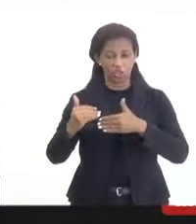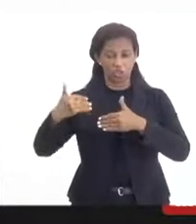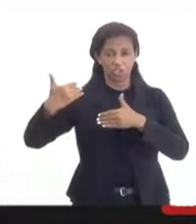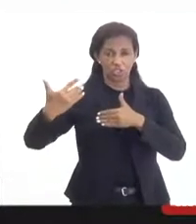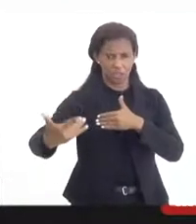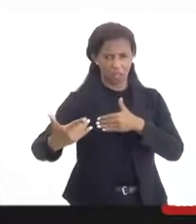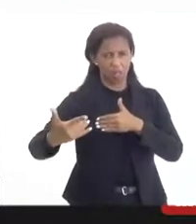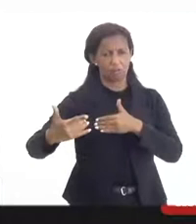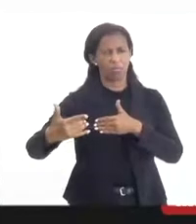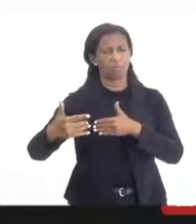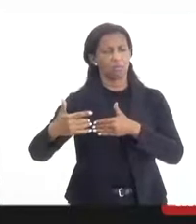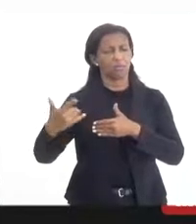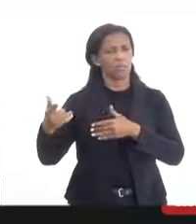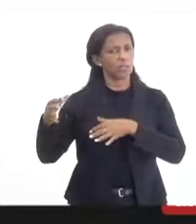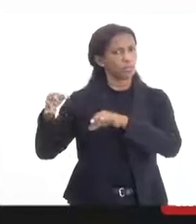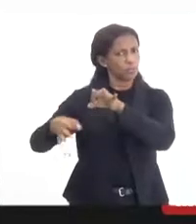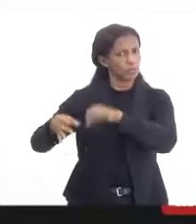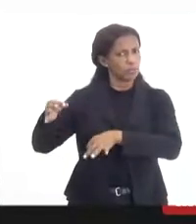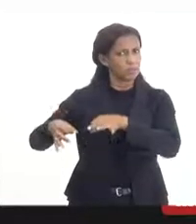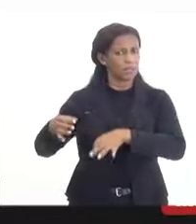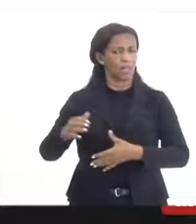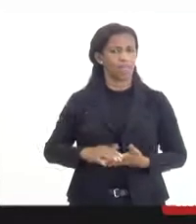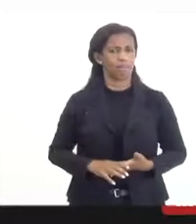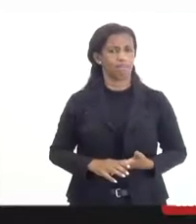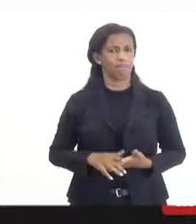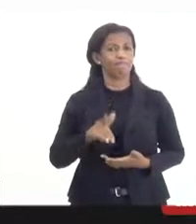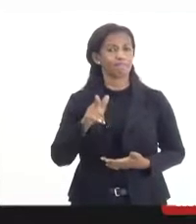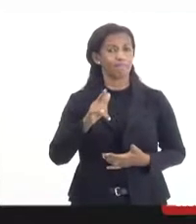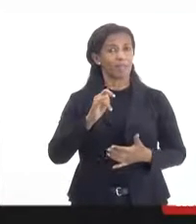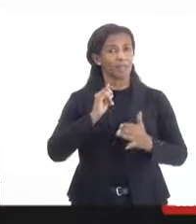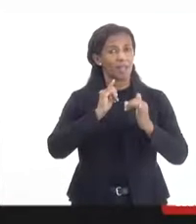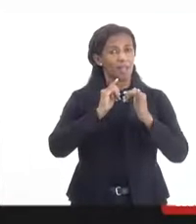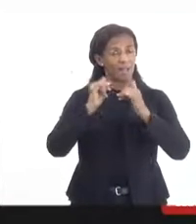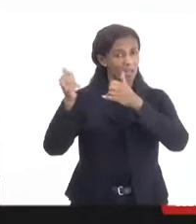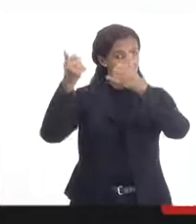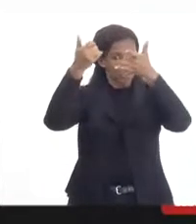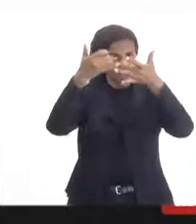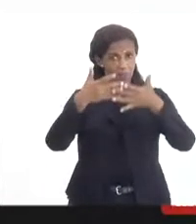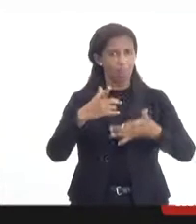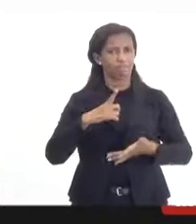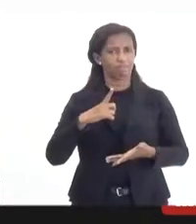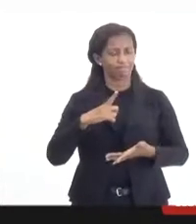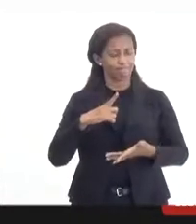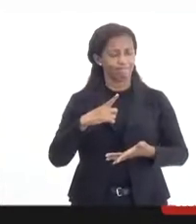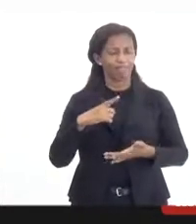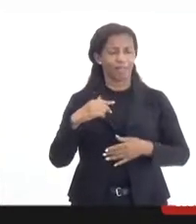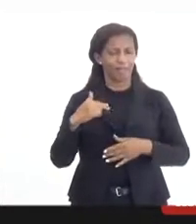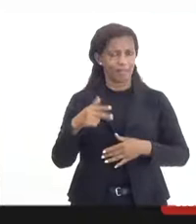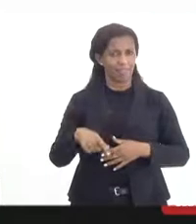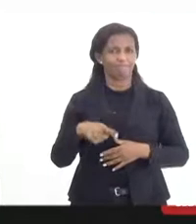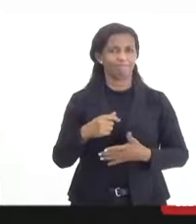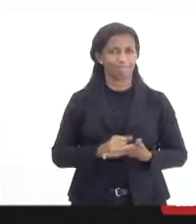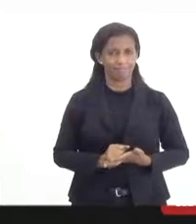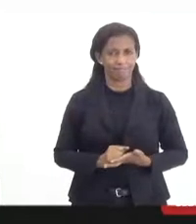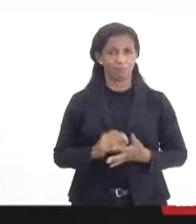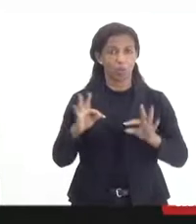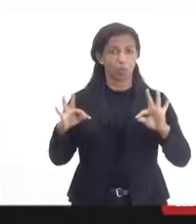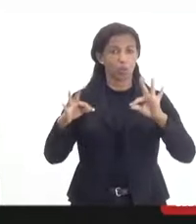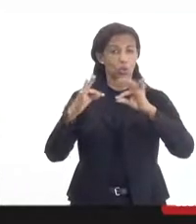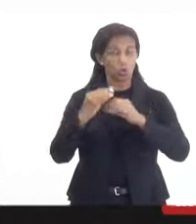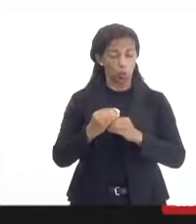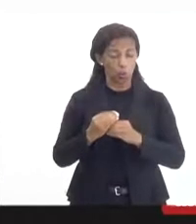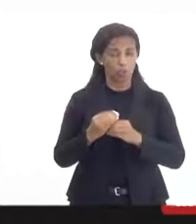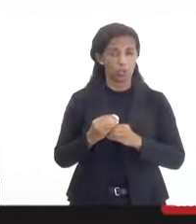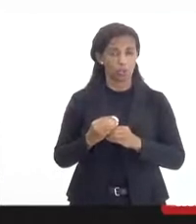judiciário, as demandas elas têm fundamento, tá? Há garantia em juízo, então, se não em todas elas